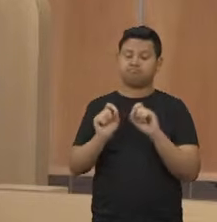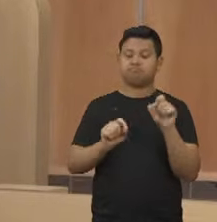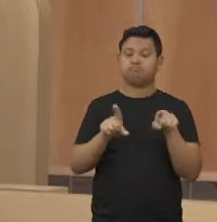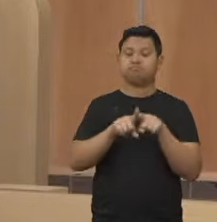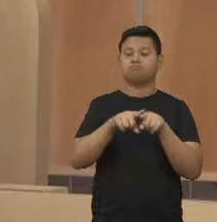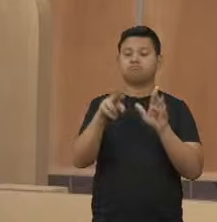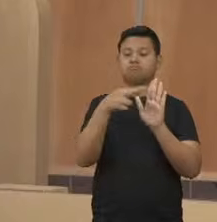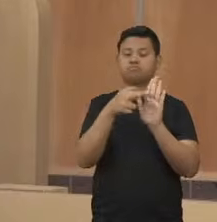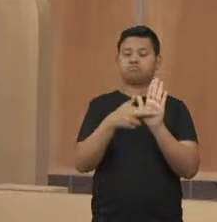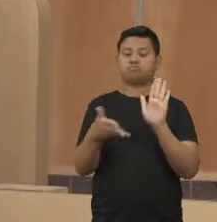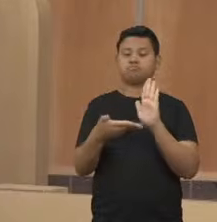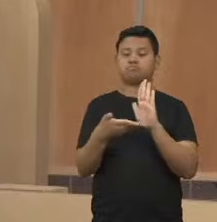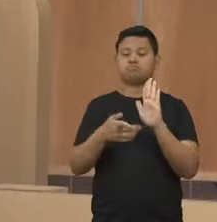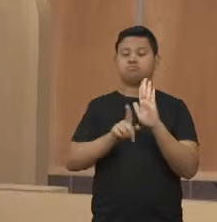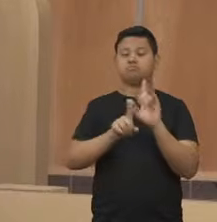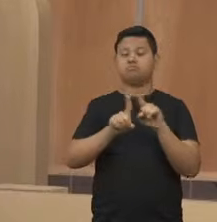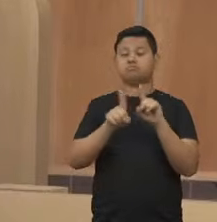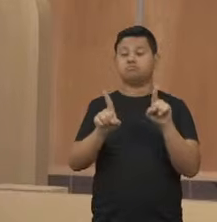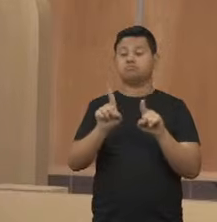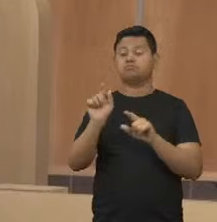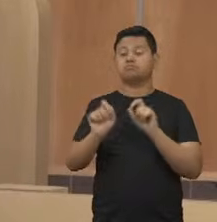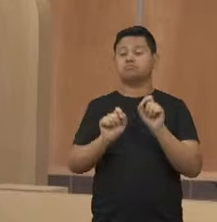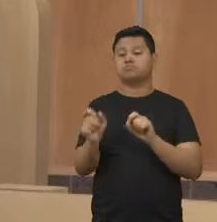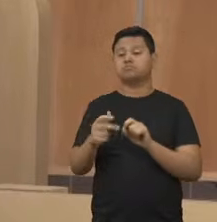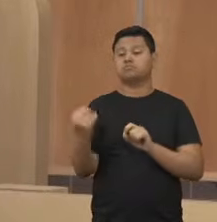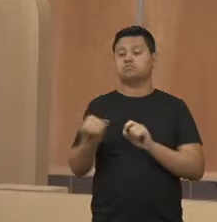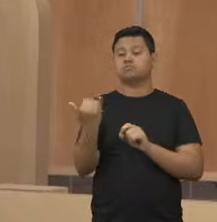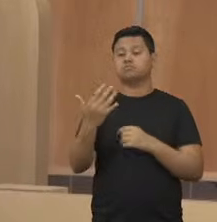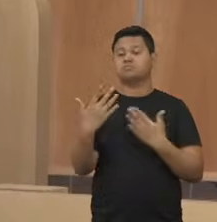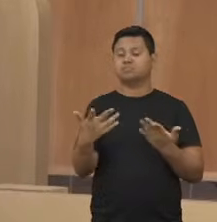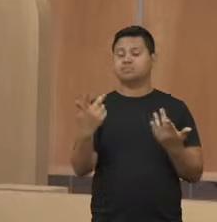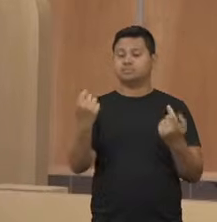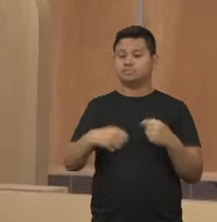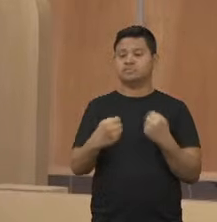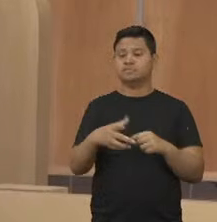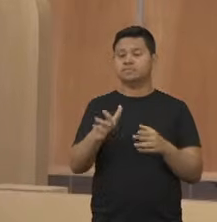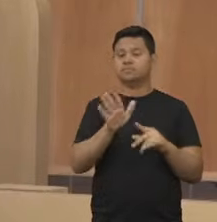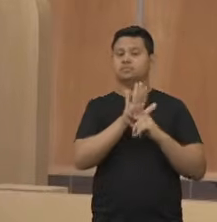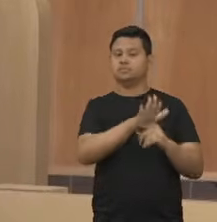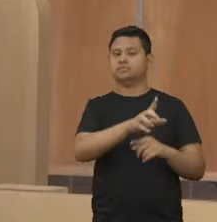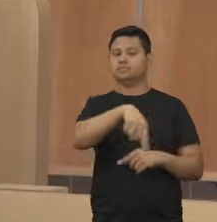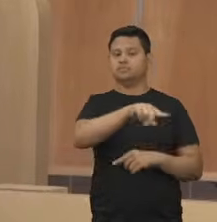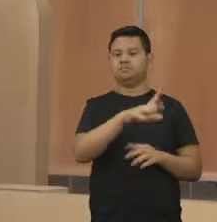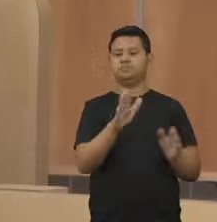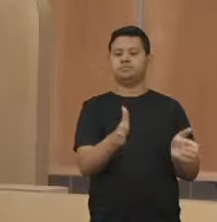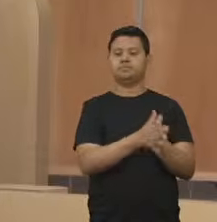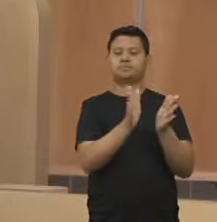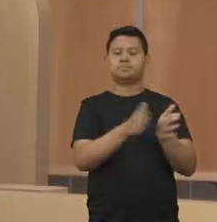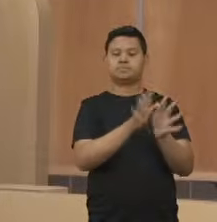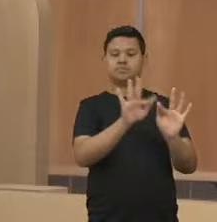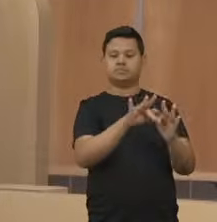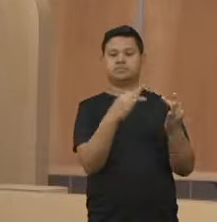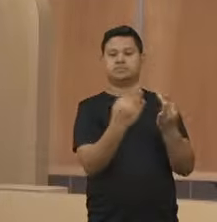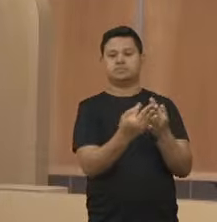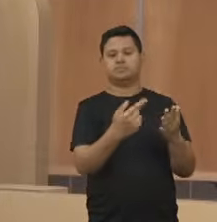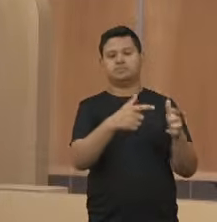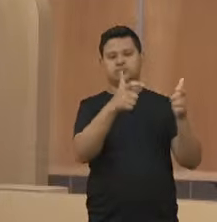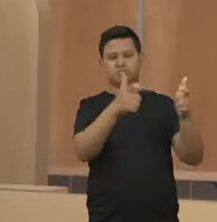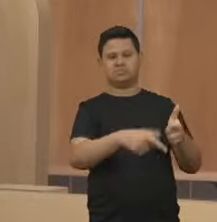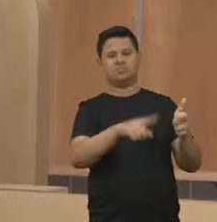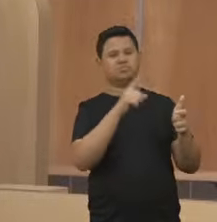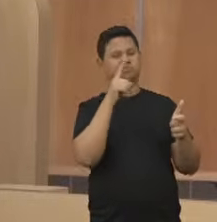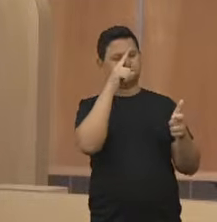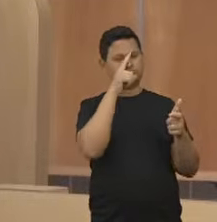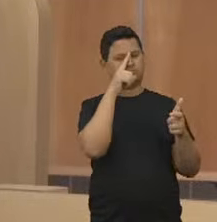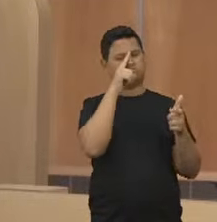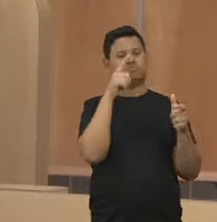colocou aqui. Mas é um passo que se dá. A gente vai atender as famílias mais vulneráveis, aquelas que estão em área de risco, aquelas